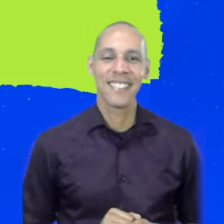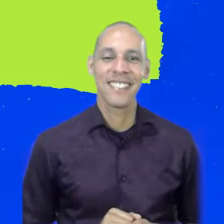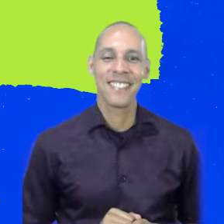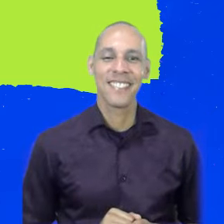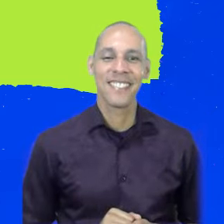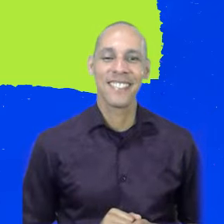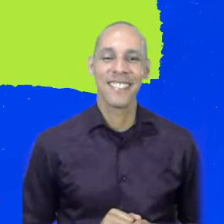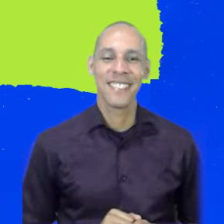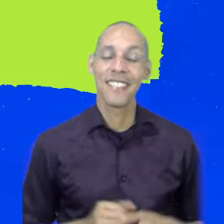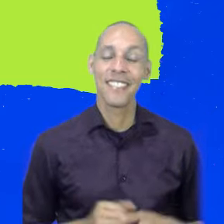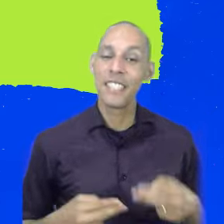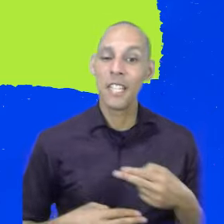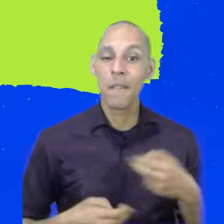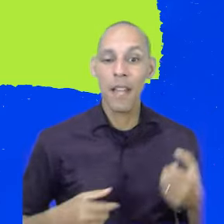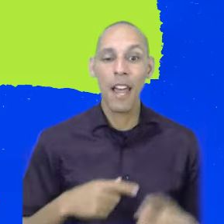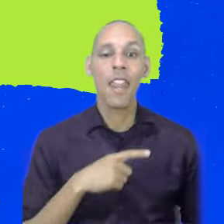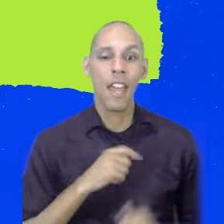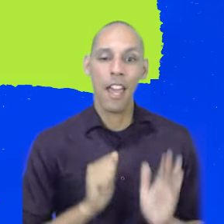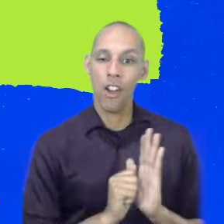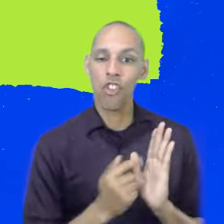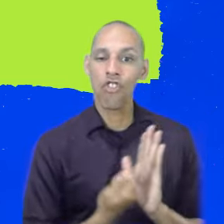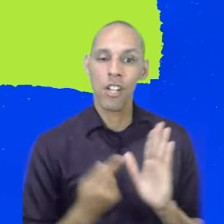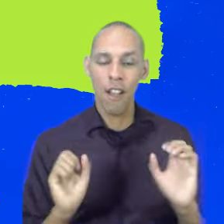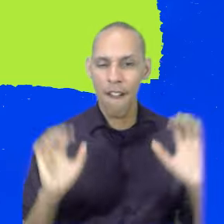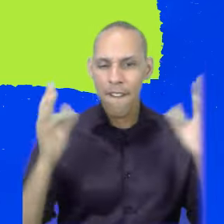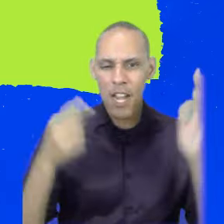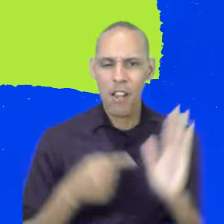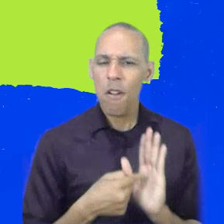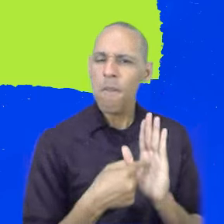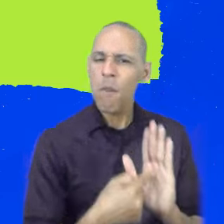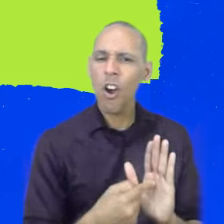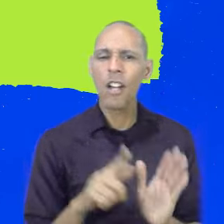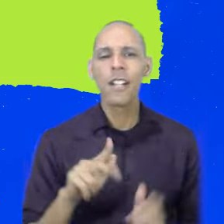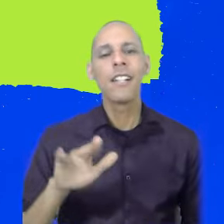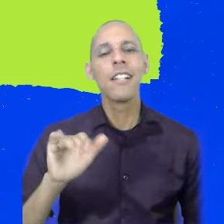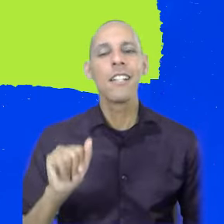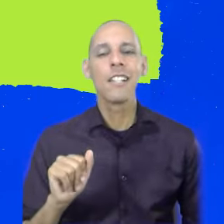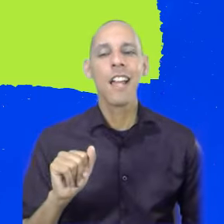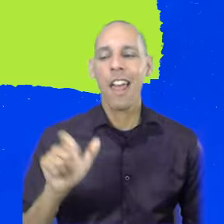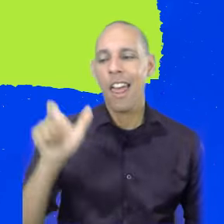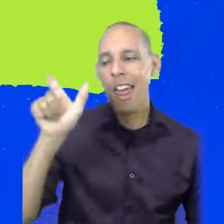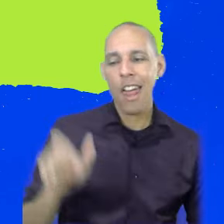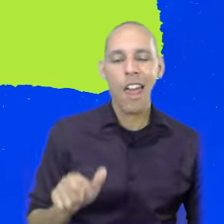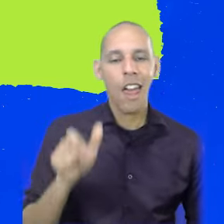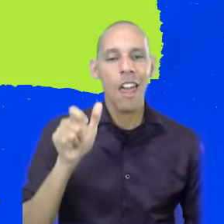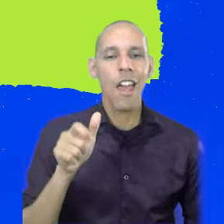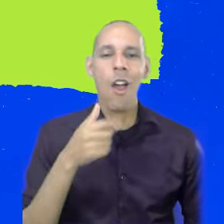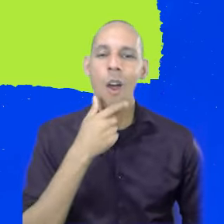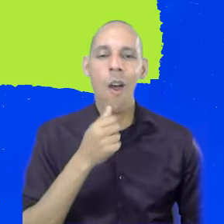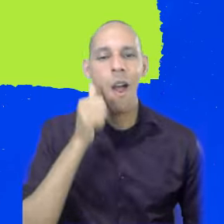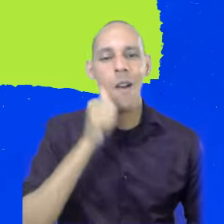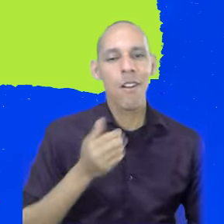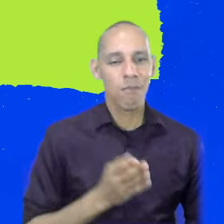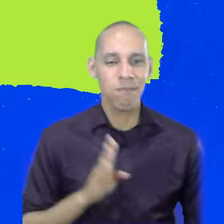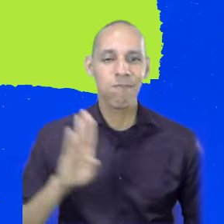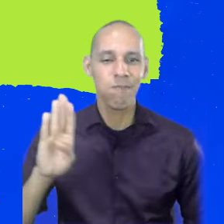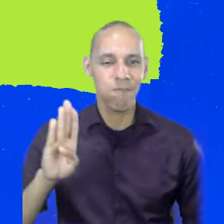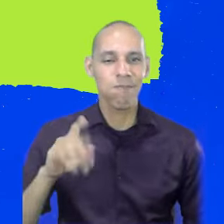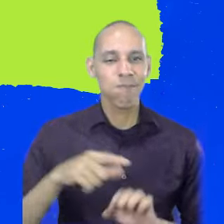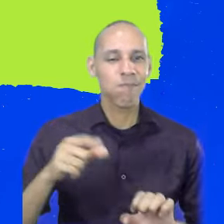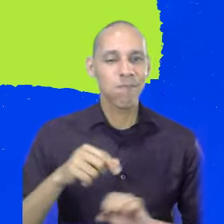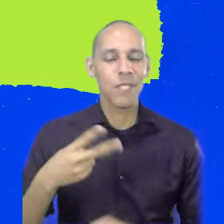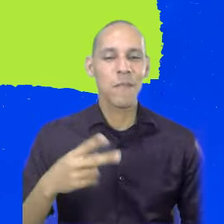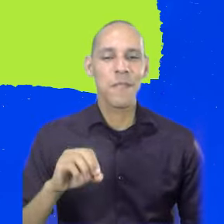O Sebrae segue com a agenda de eventos para apresentar o Guia da Candidata e Candidato Empreendedores 2024. O documento